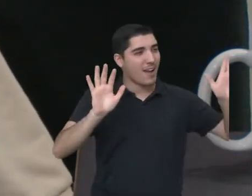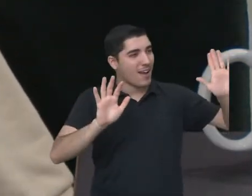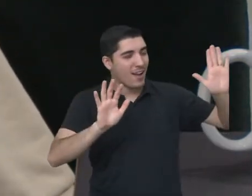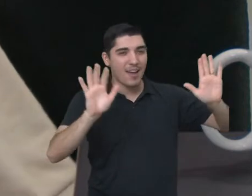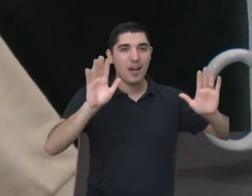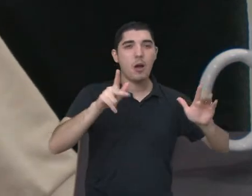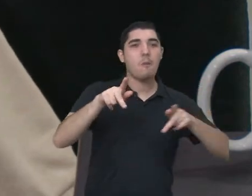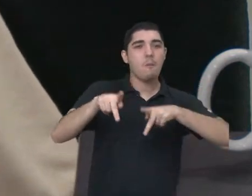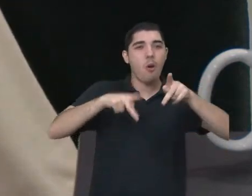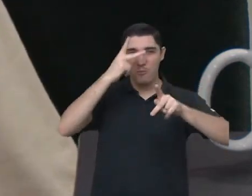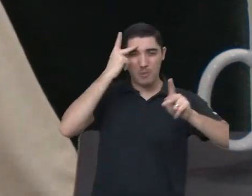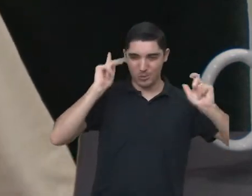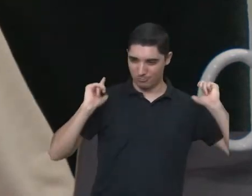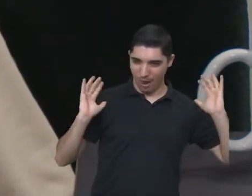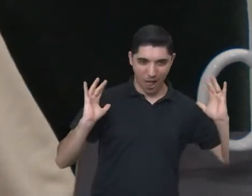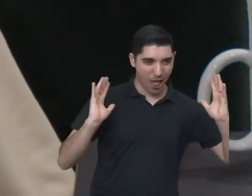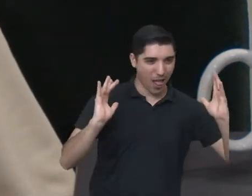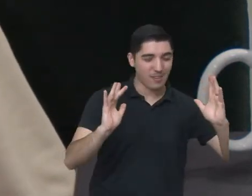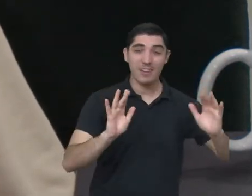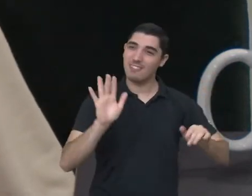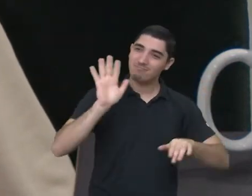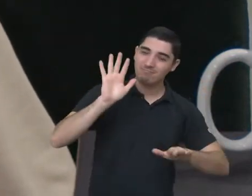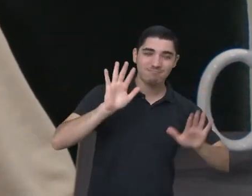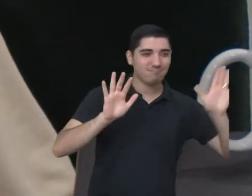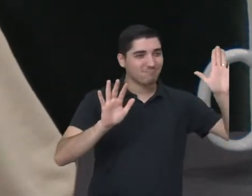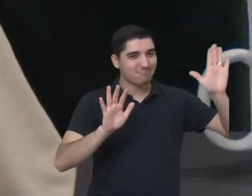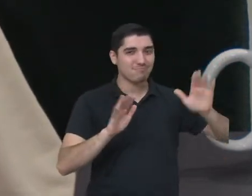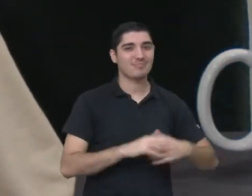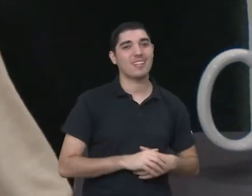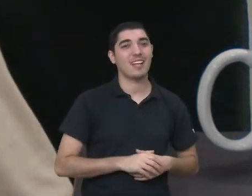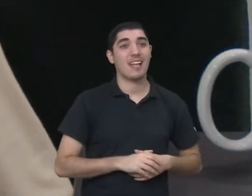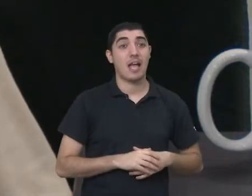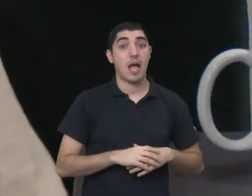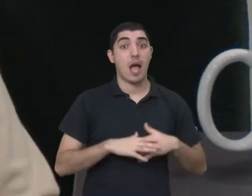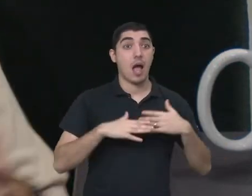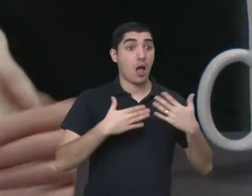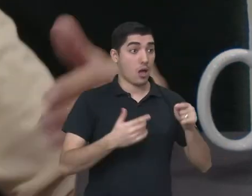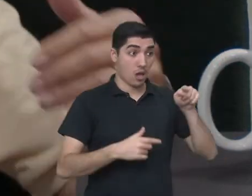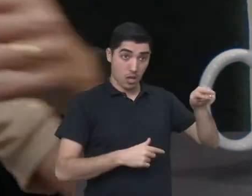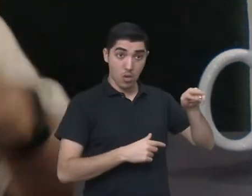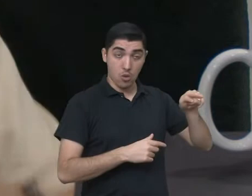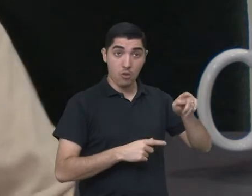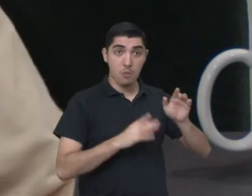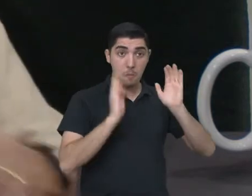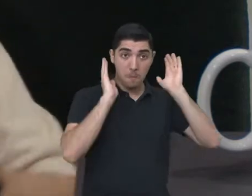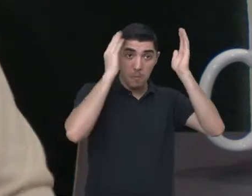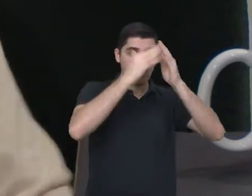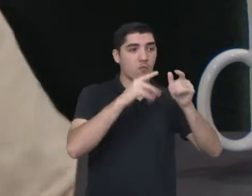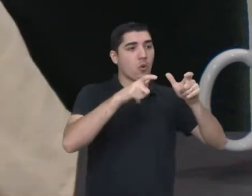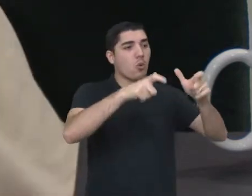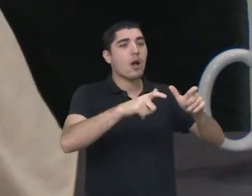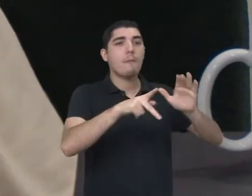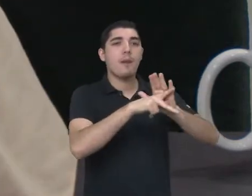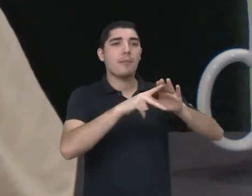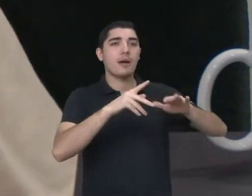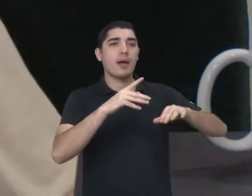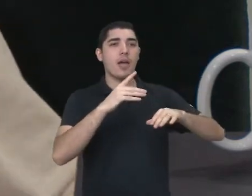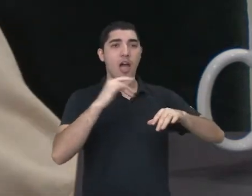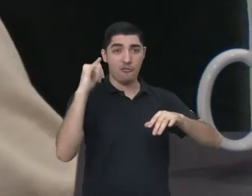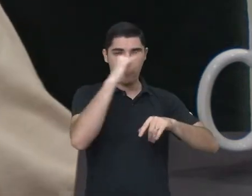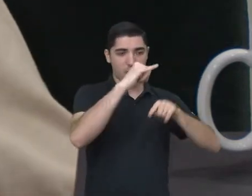tal, pegamos a credencial, tal. Chegamos, estava previsto o Papa chegar por volta de entre meio-dia e 1h da tarde, alguma coisa assim,